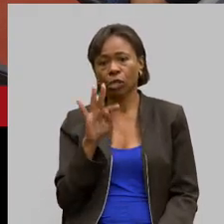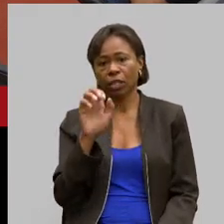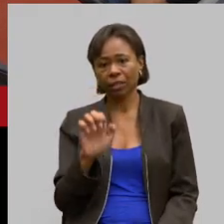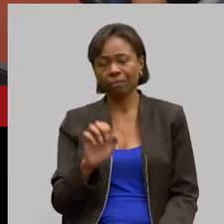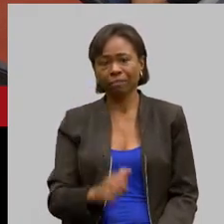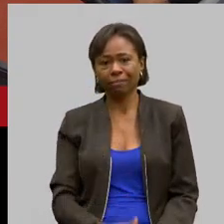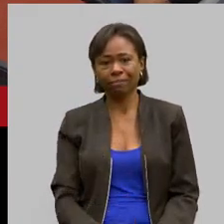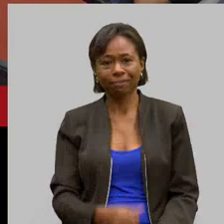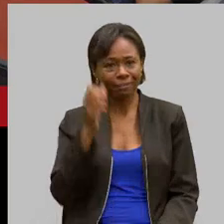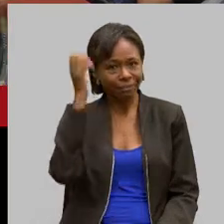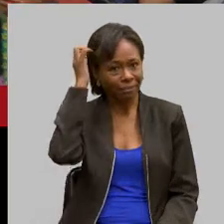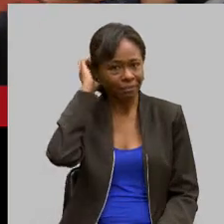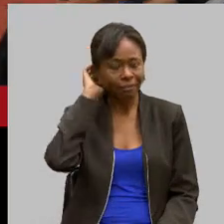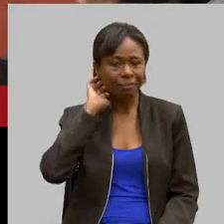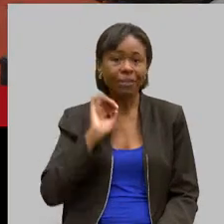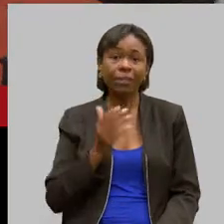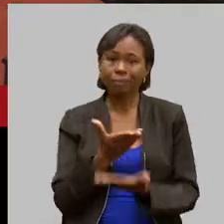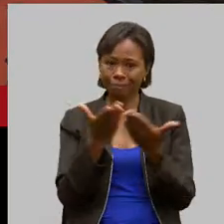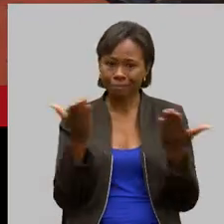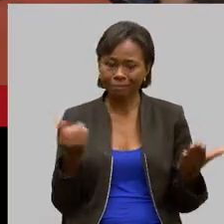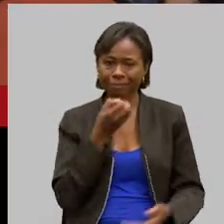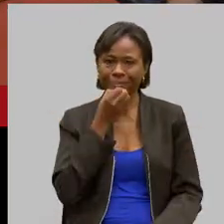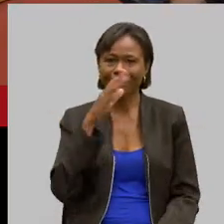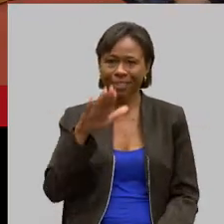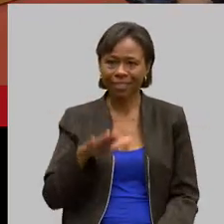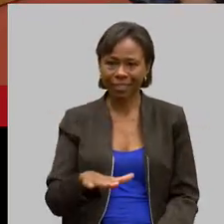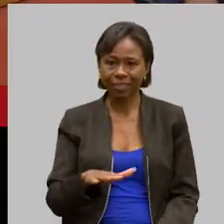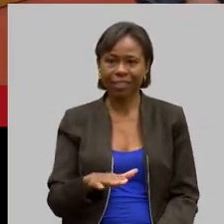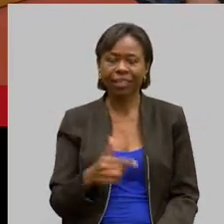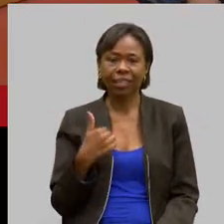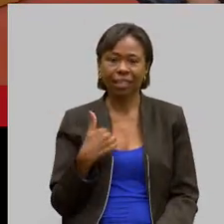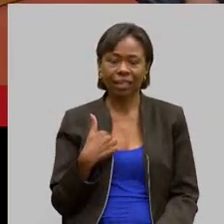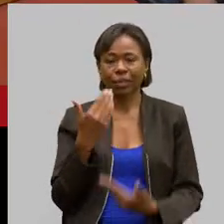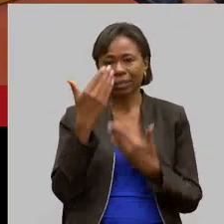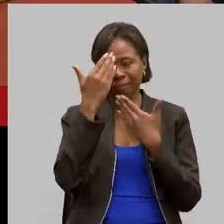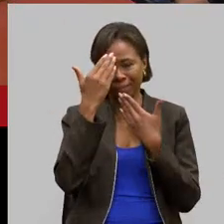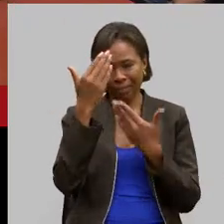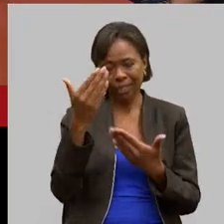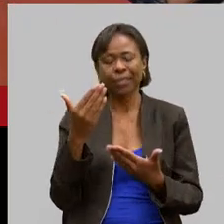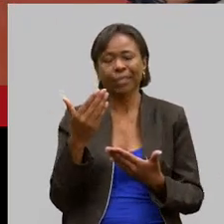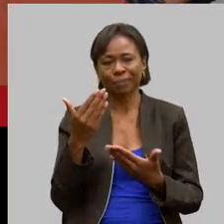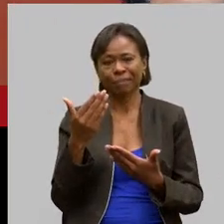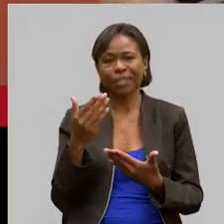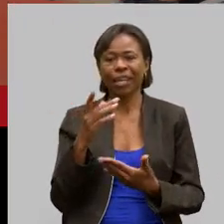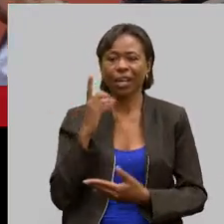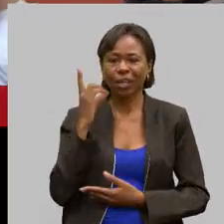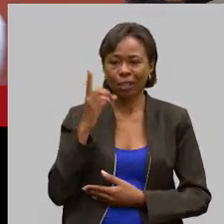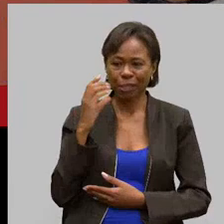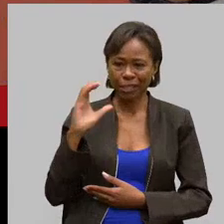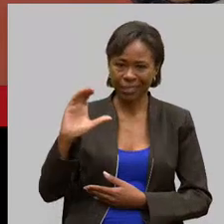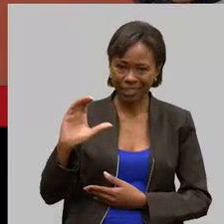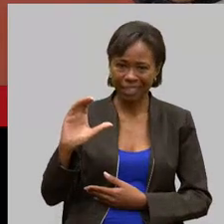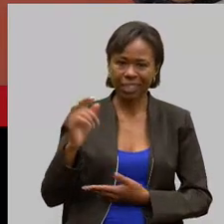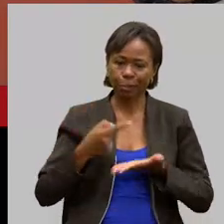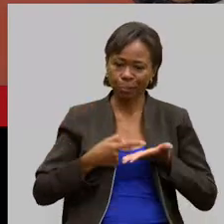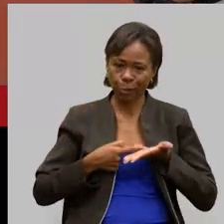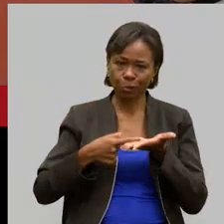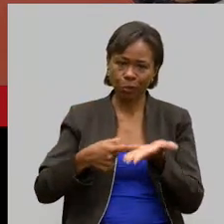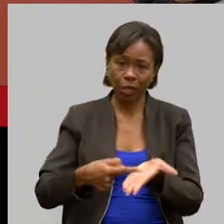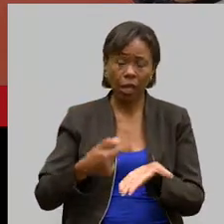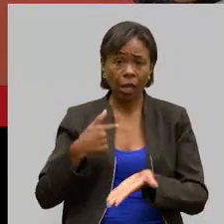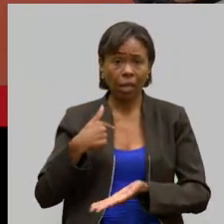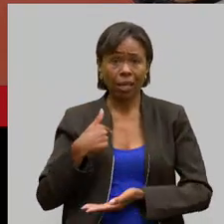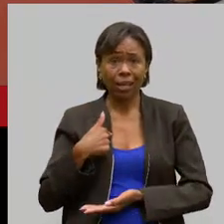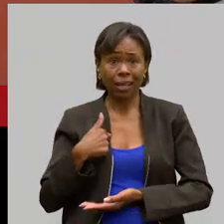aqui Boa tarde pessoal primeiramente agradecer ao deputado Cristiano pelo convite resolvi subir nesse